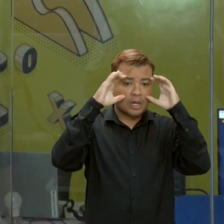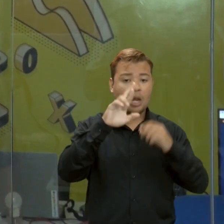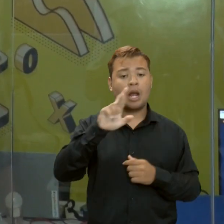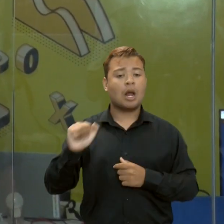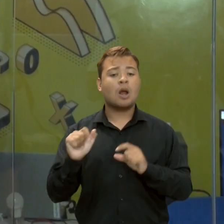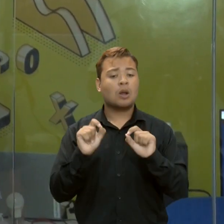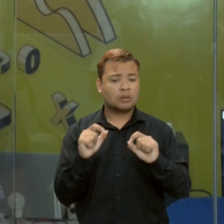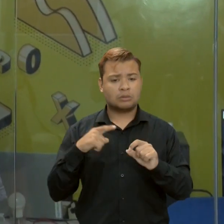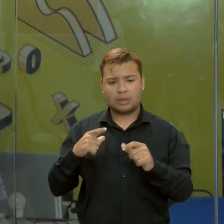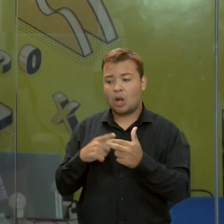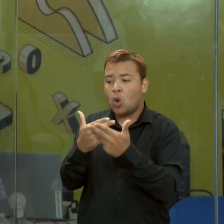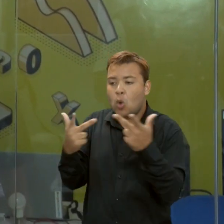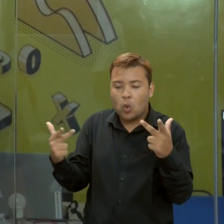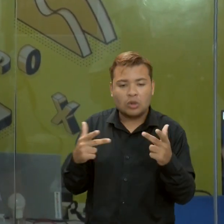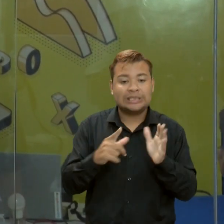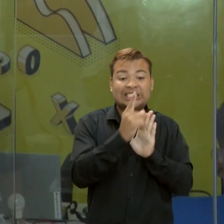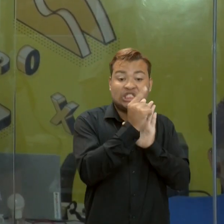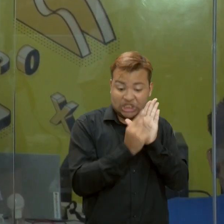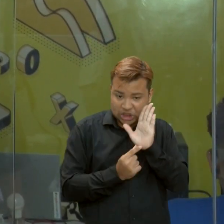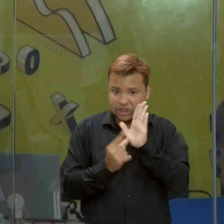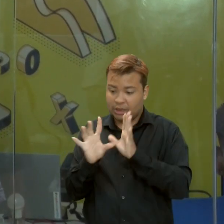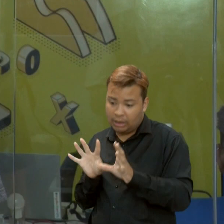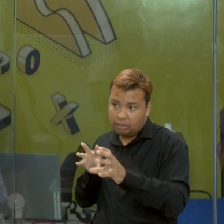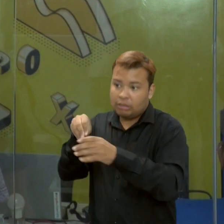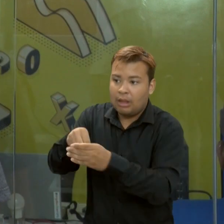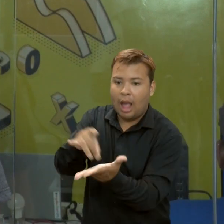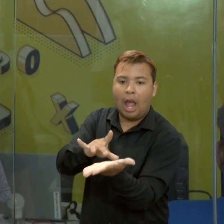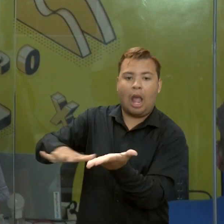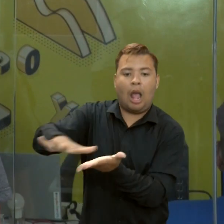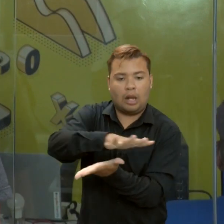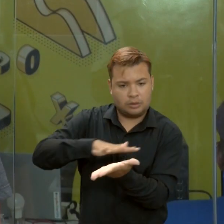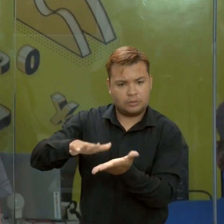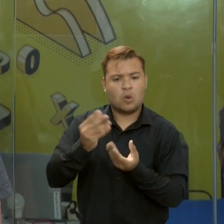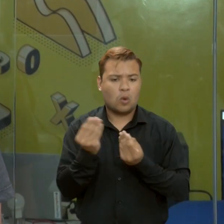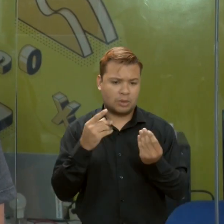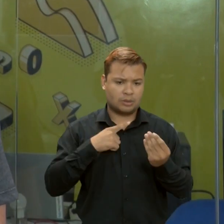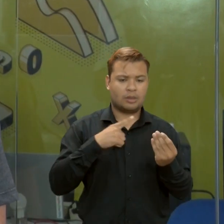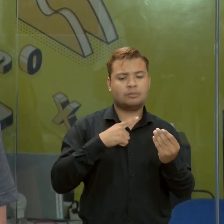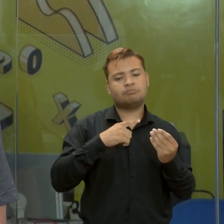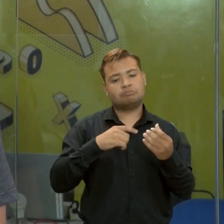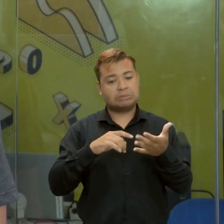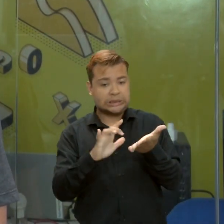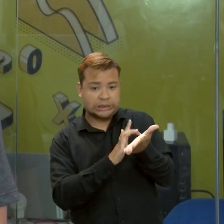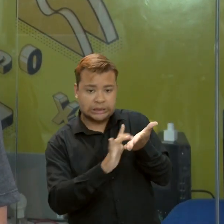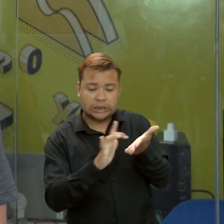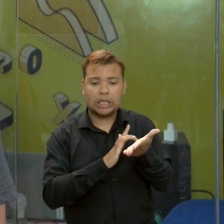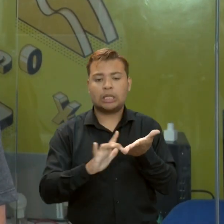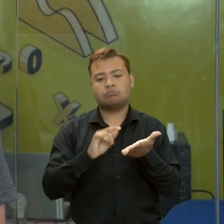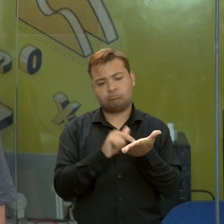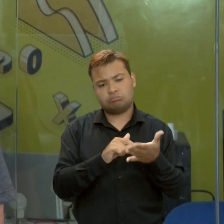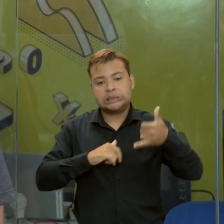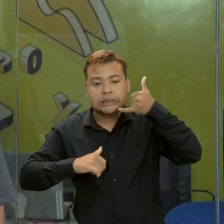você inserir elementos digitais nesse mundo que a gente chama de realidade. Então, por meio de um smartphone, por meio de um tablet, você consegue